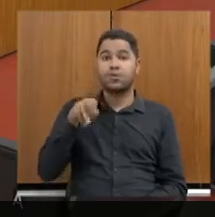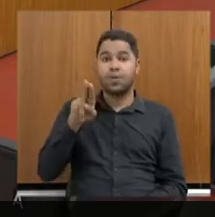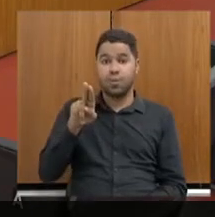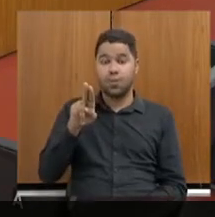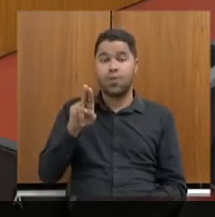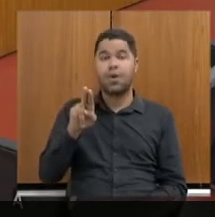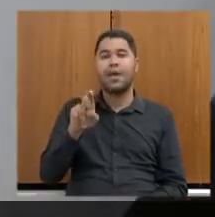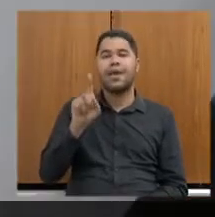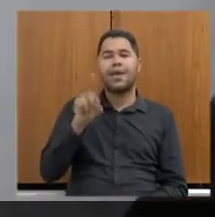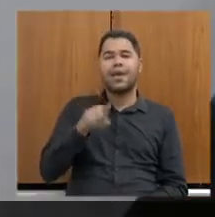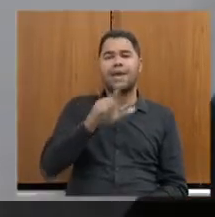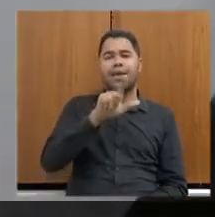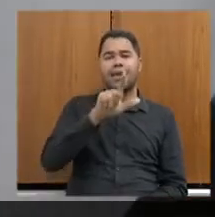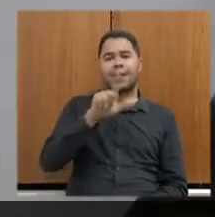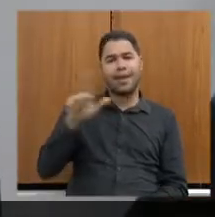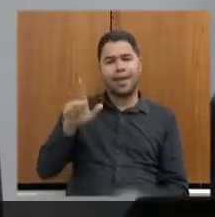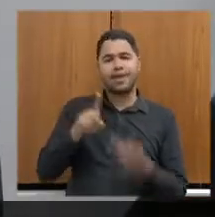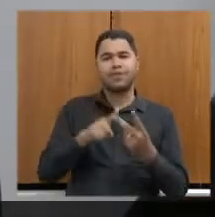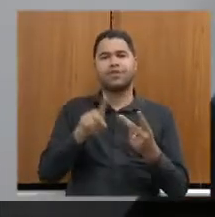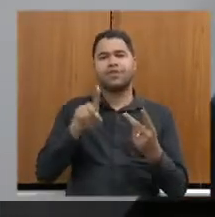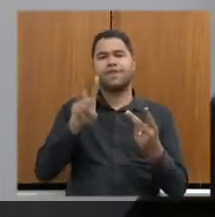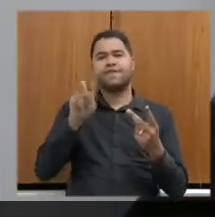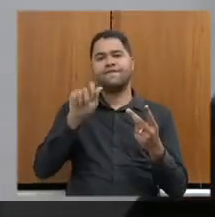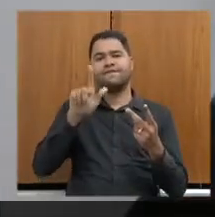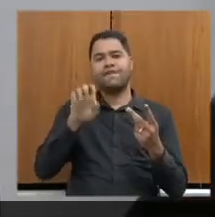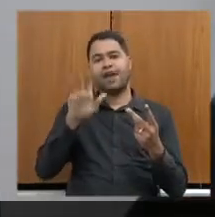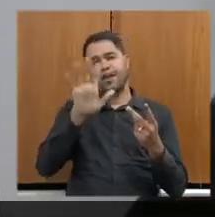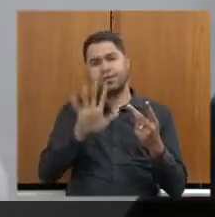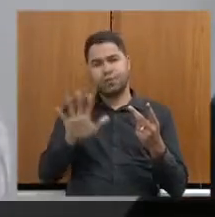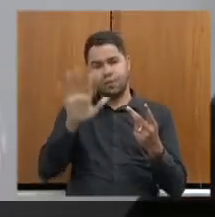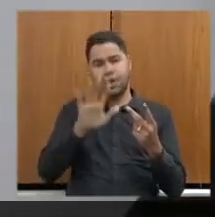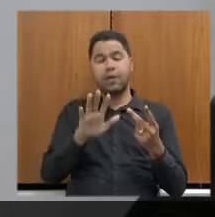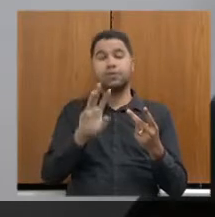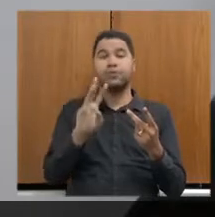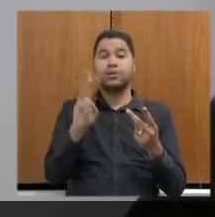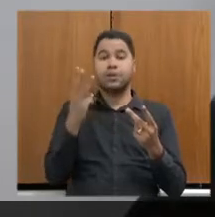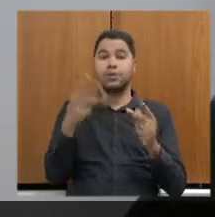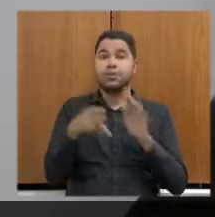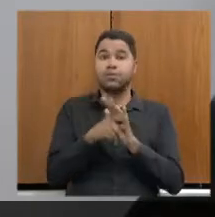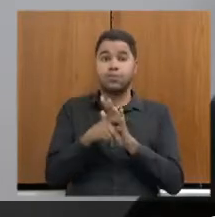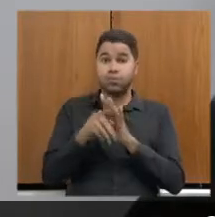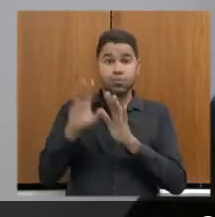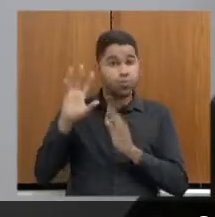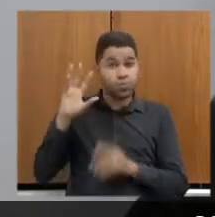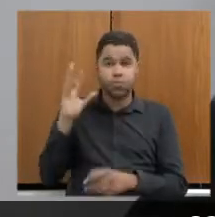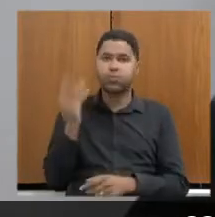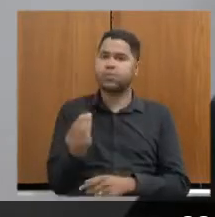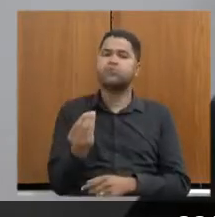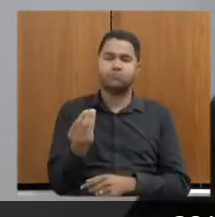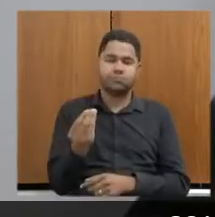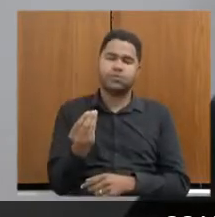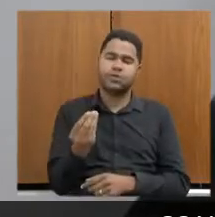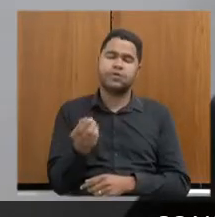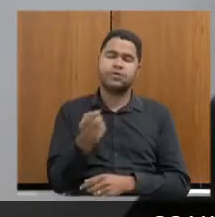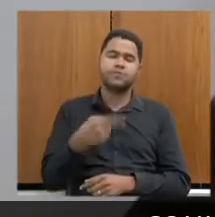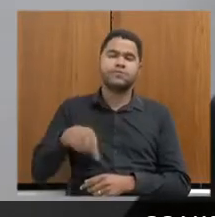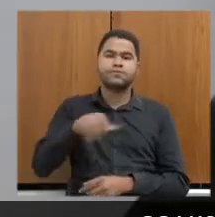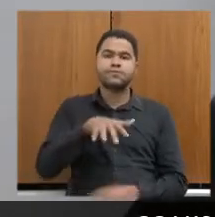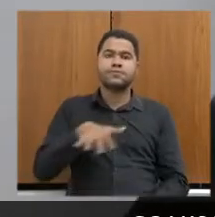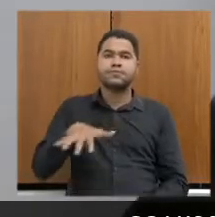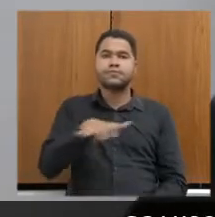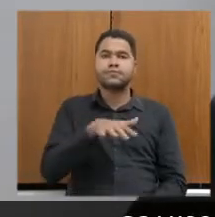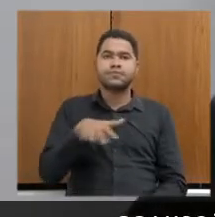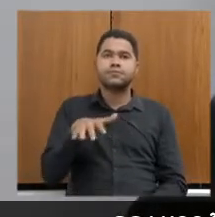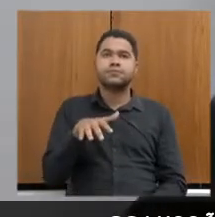Vale do Aço tivemos aí a implantação da segunda e da terceira fase de uma vez só fato inédito e a nossa região